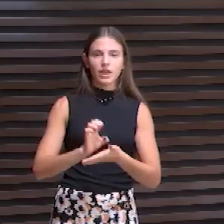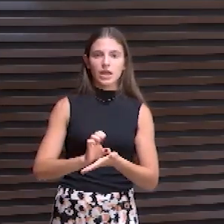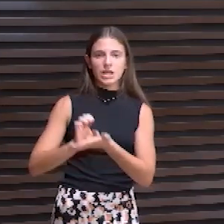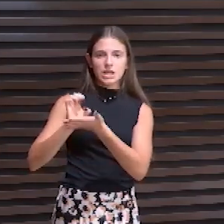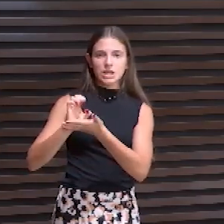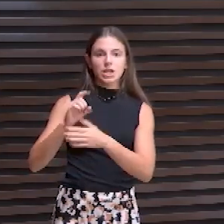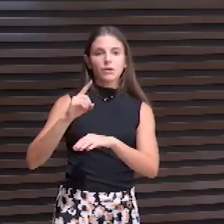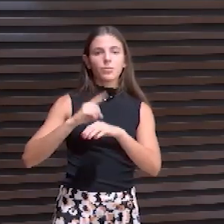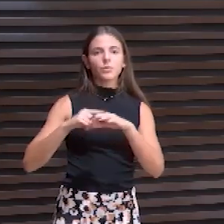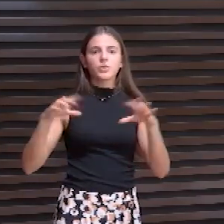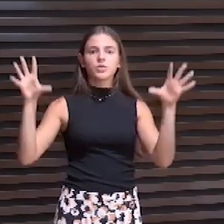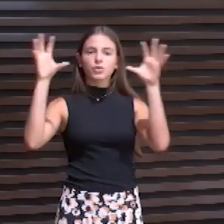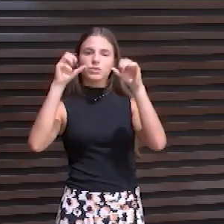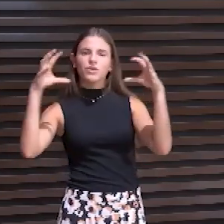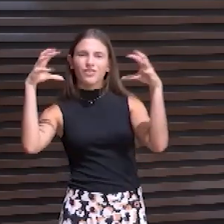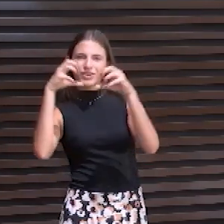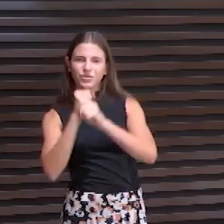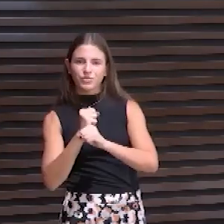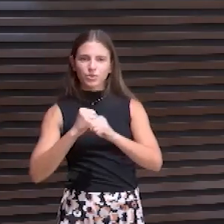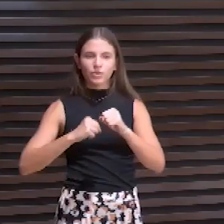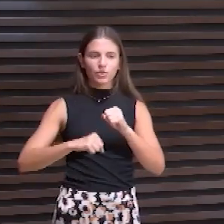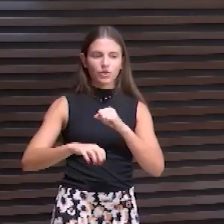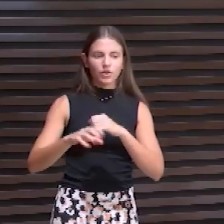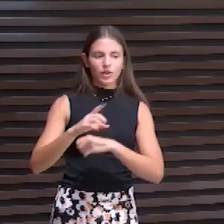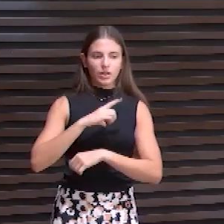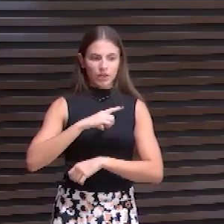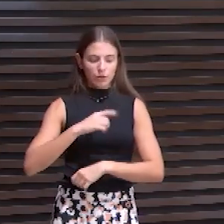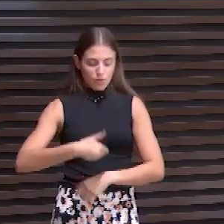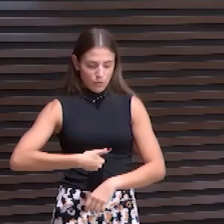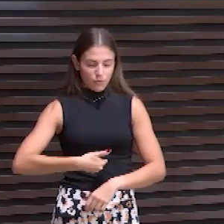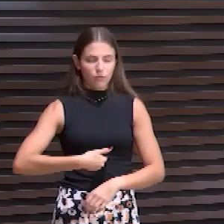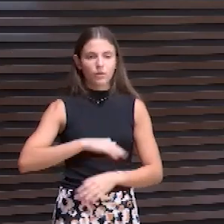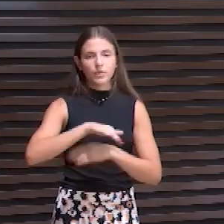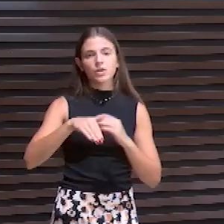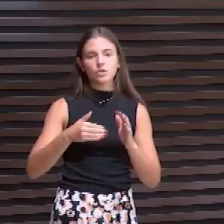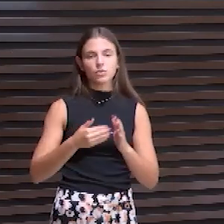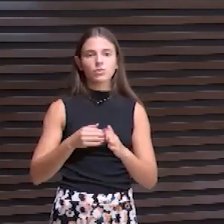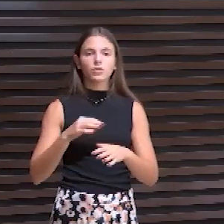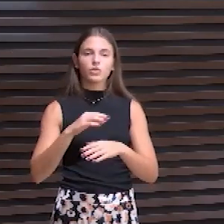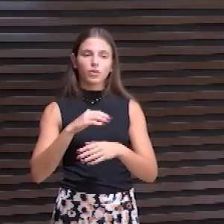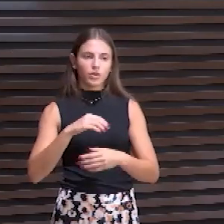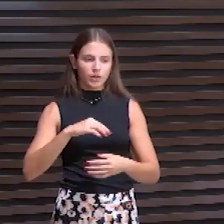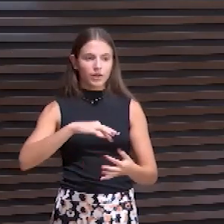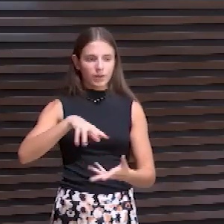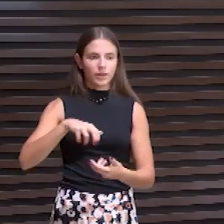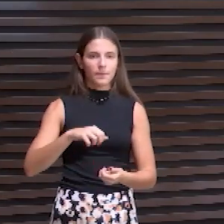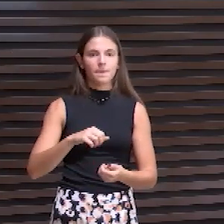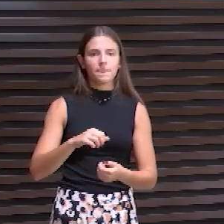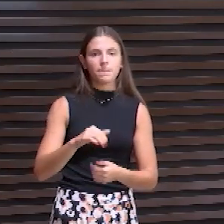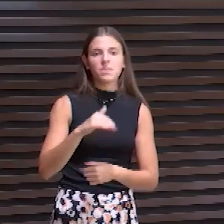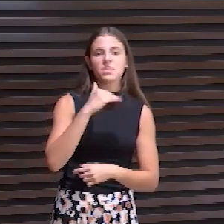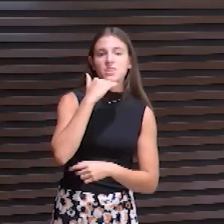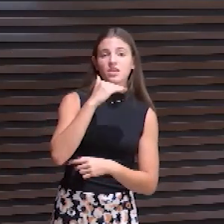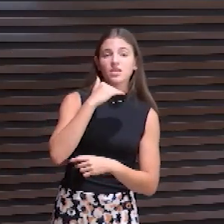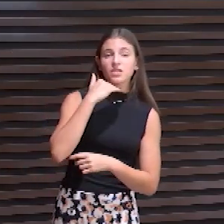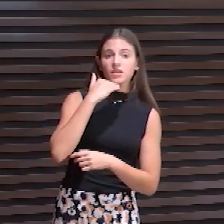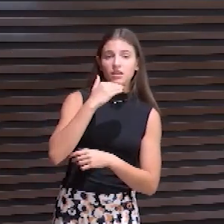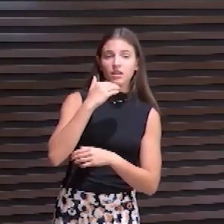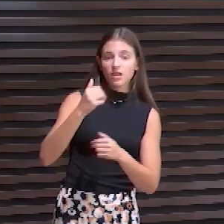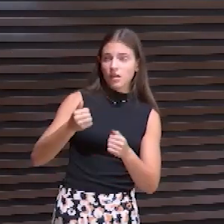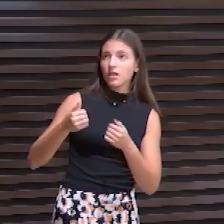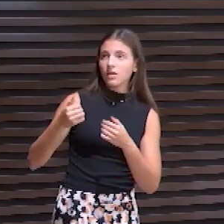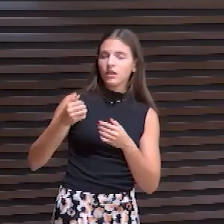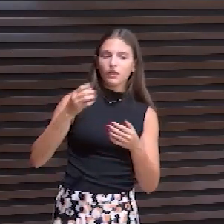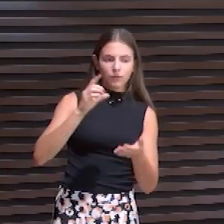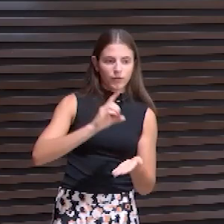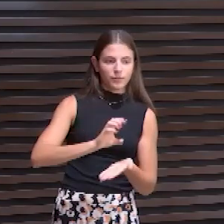6 meses, reinando grande fome em toda a terra. E a nenhuma delas foi Elias enviado, senão a uma viúva de